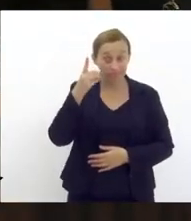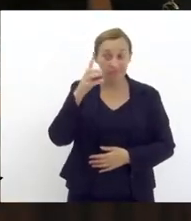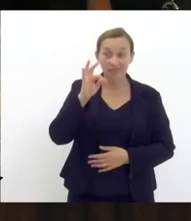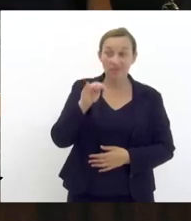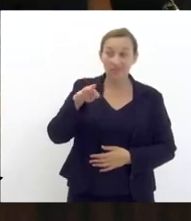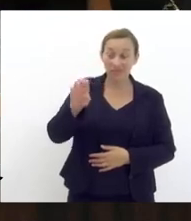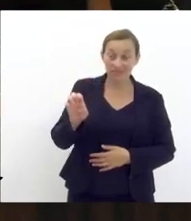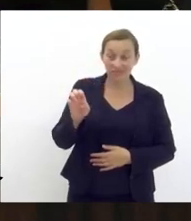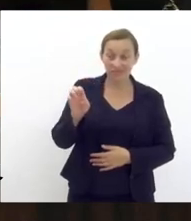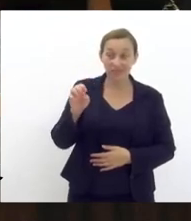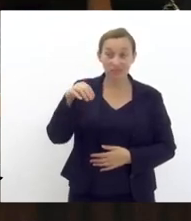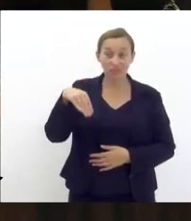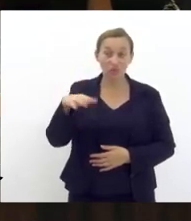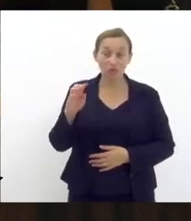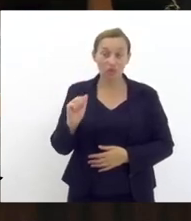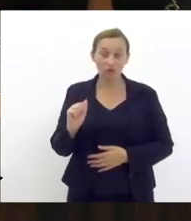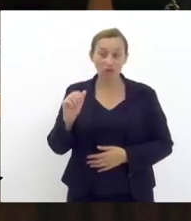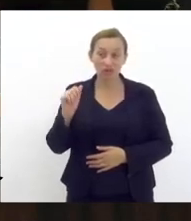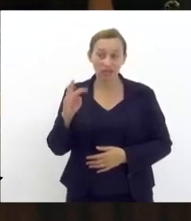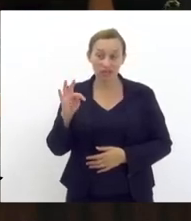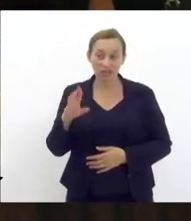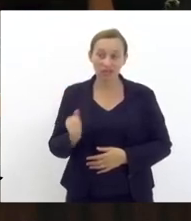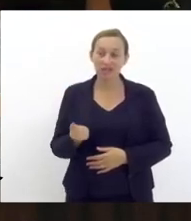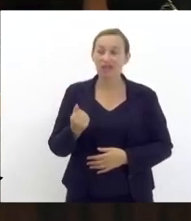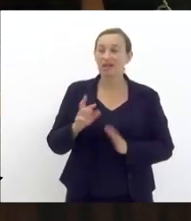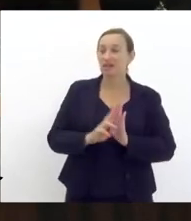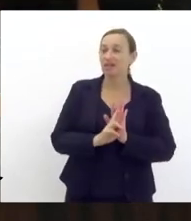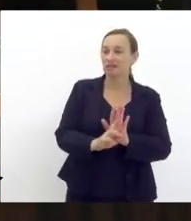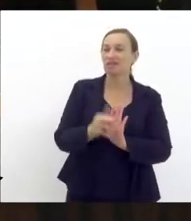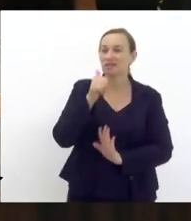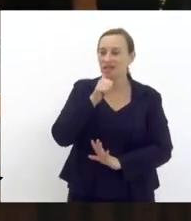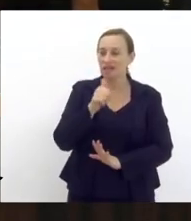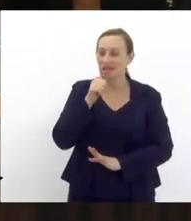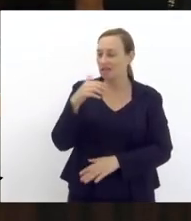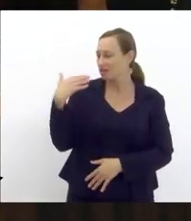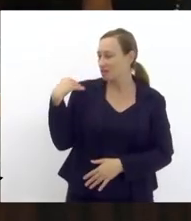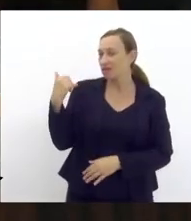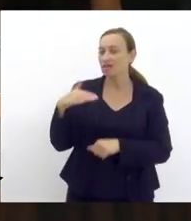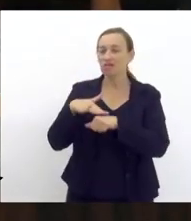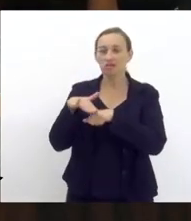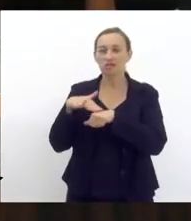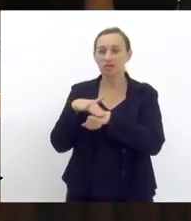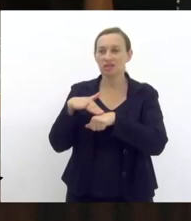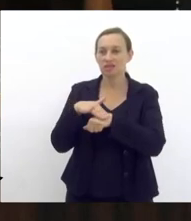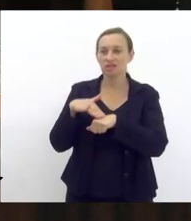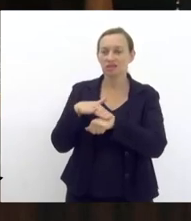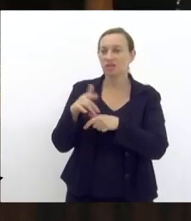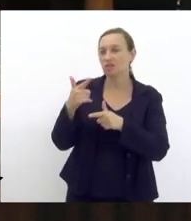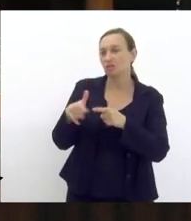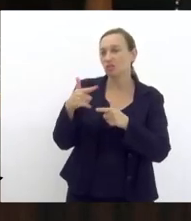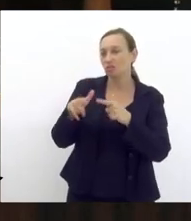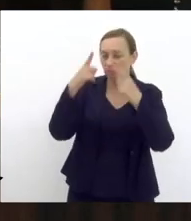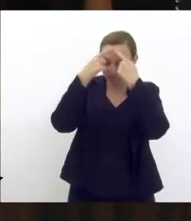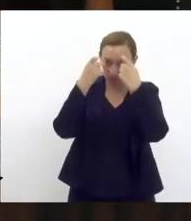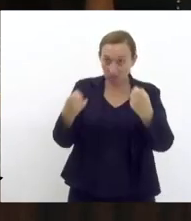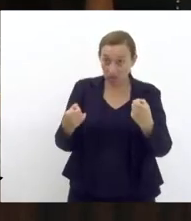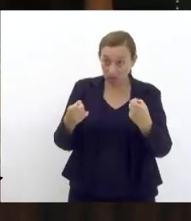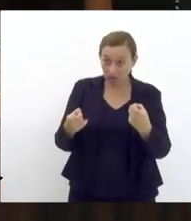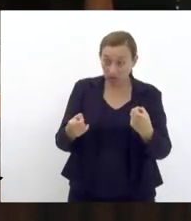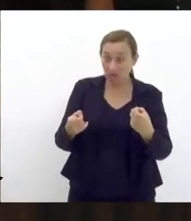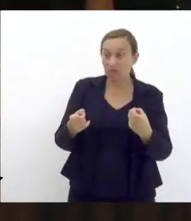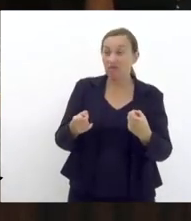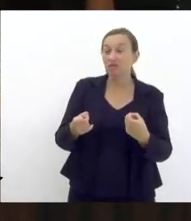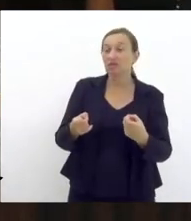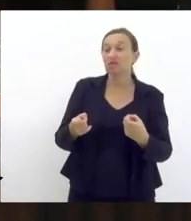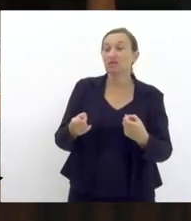né representando aqui as mulheres do meu lado então conversando a respeito dos problemas de violência muito que ela tá